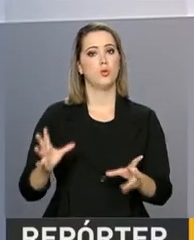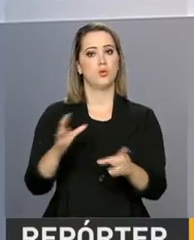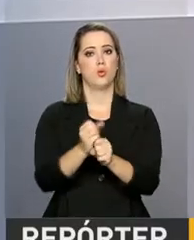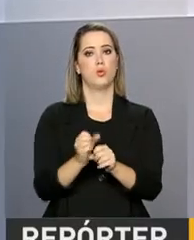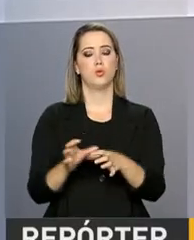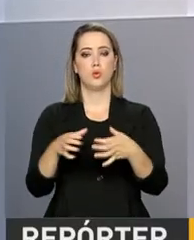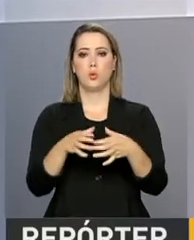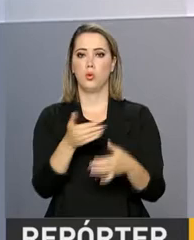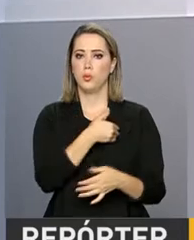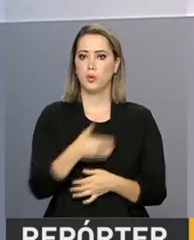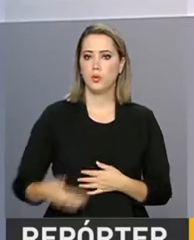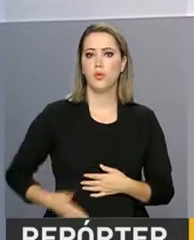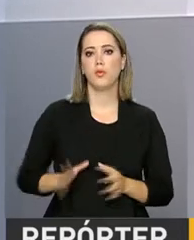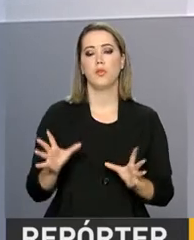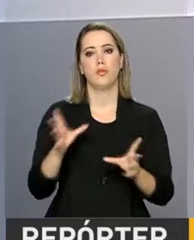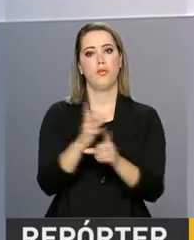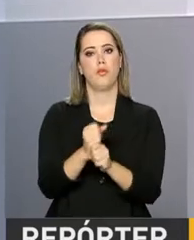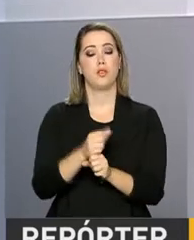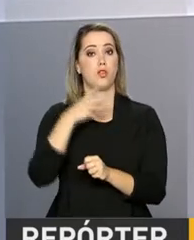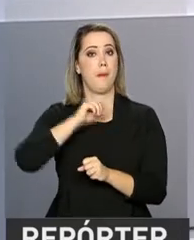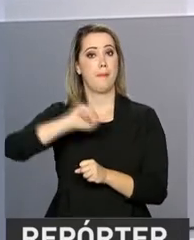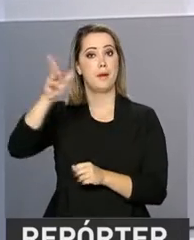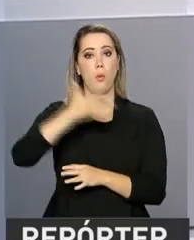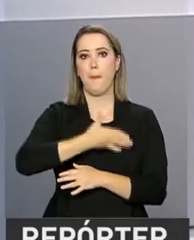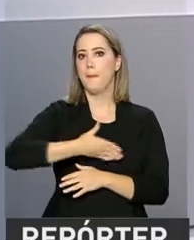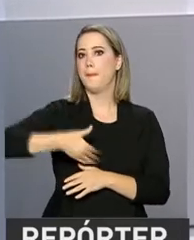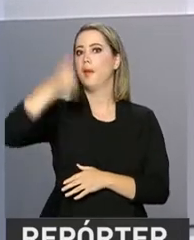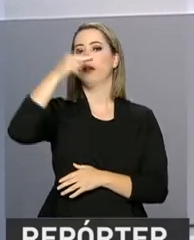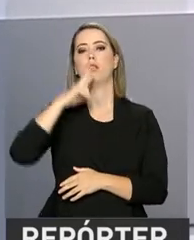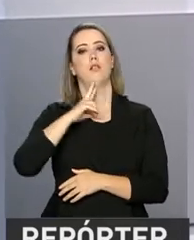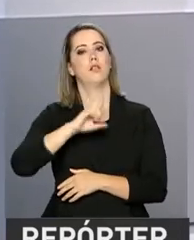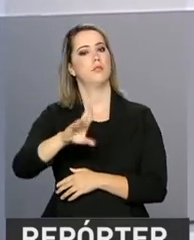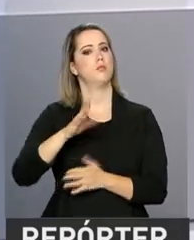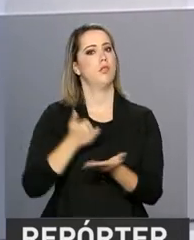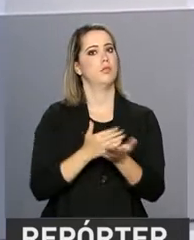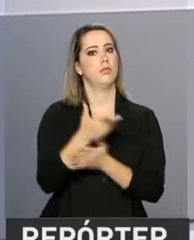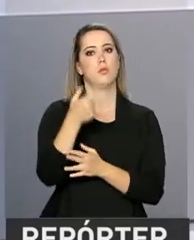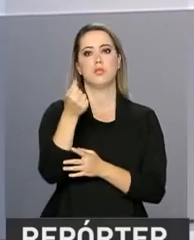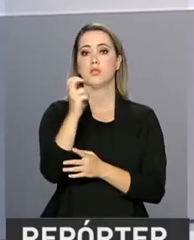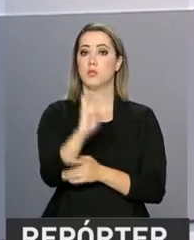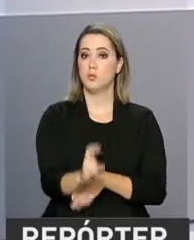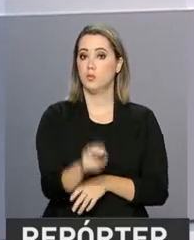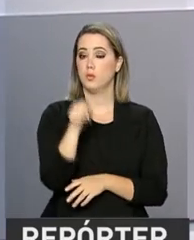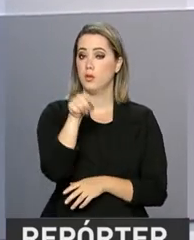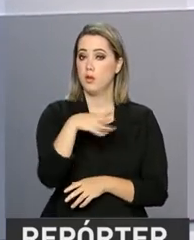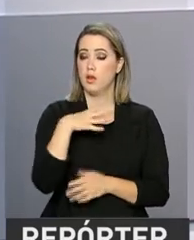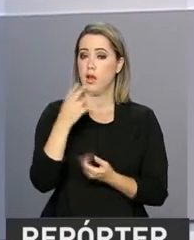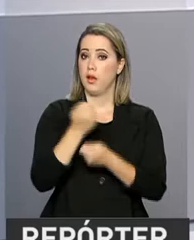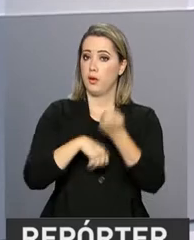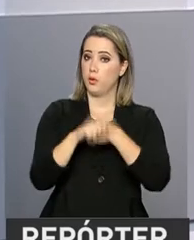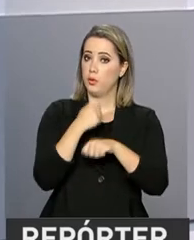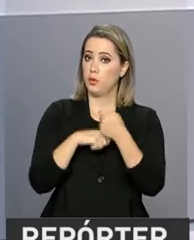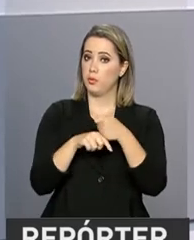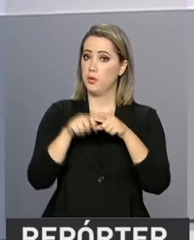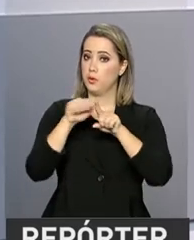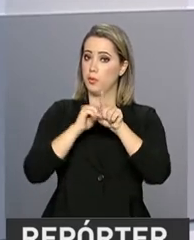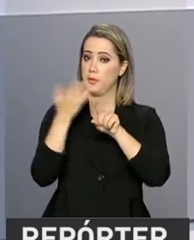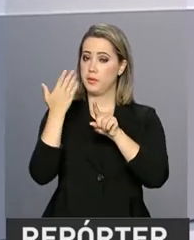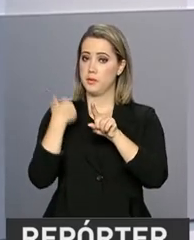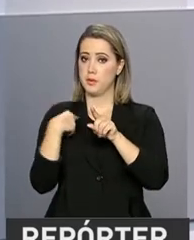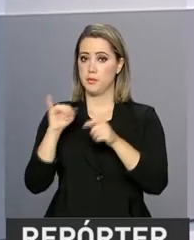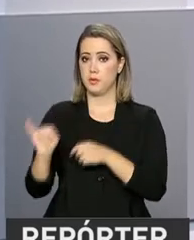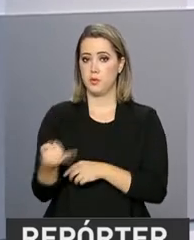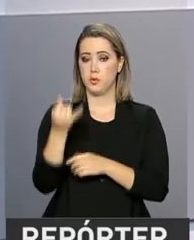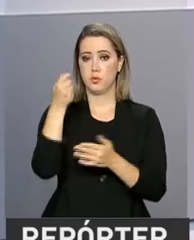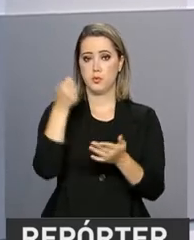do setor público fecham abril com o melhor resultado para o mês desde 2003 11 a economia feita no mês passado para pagamento dos